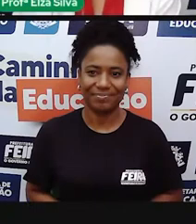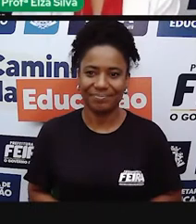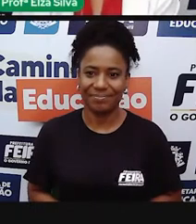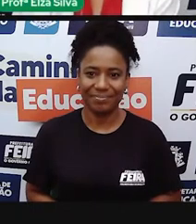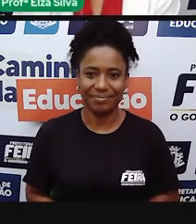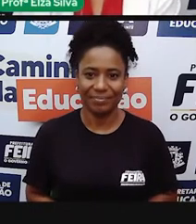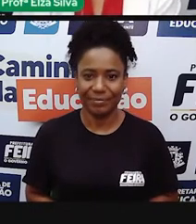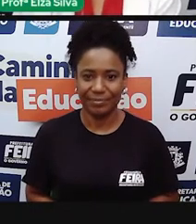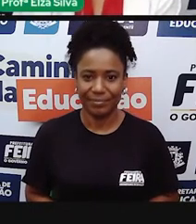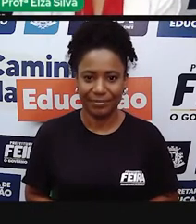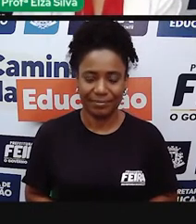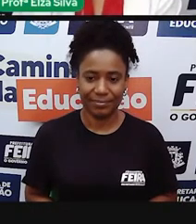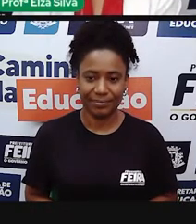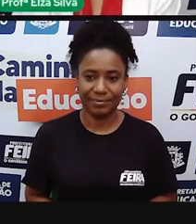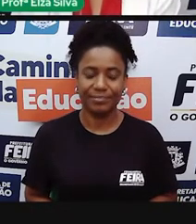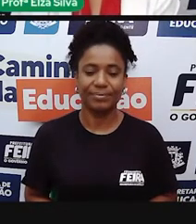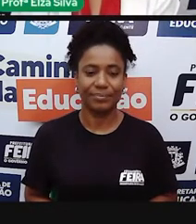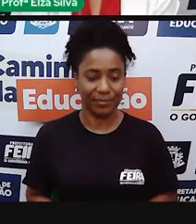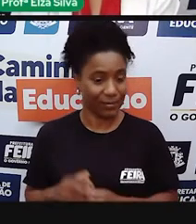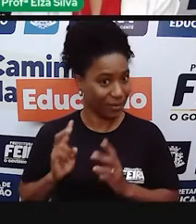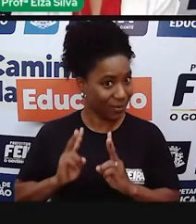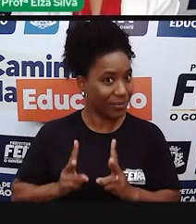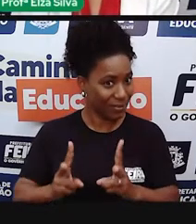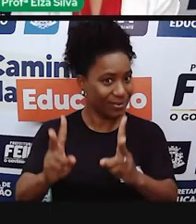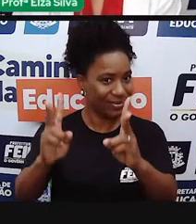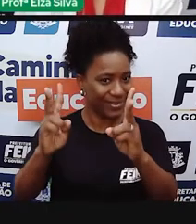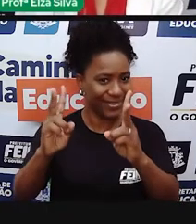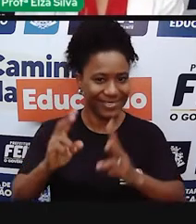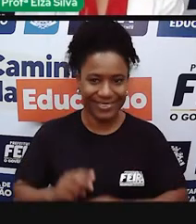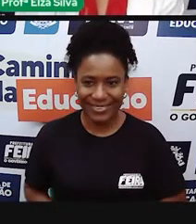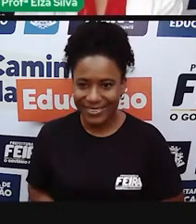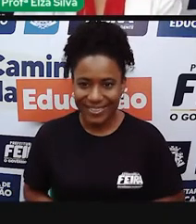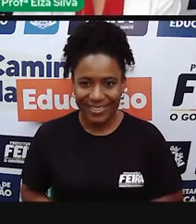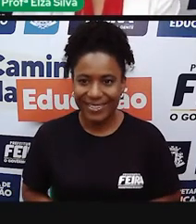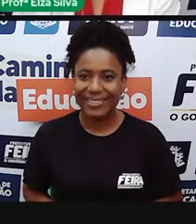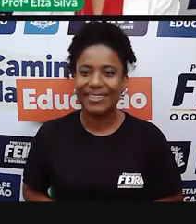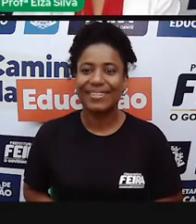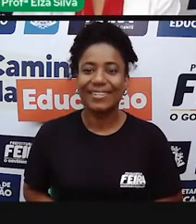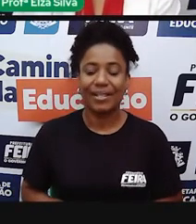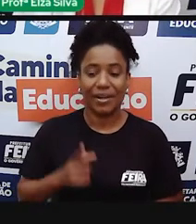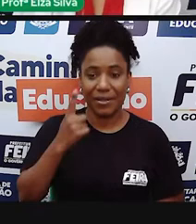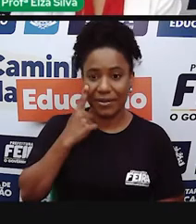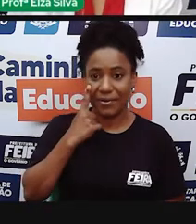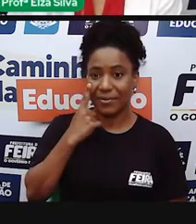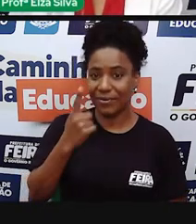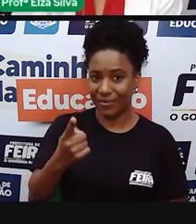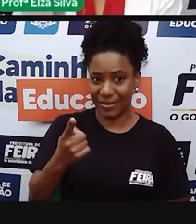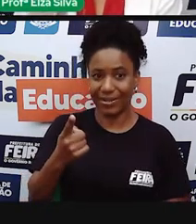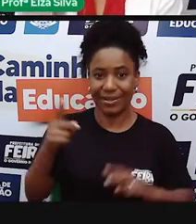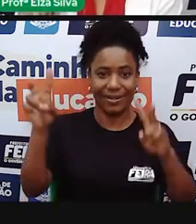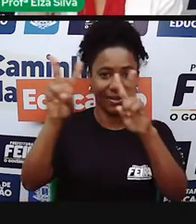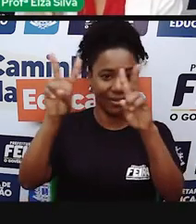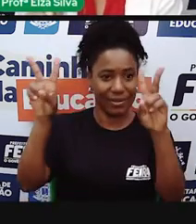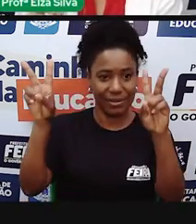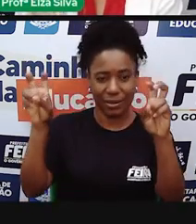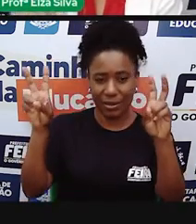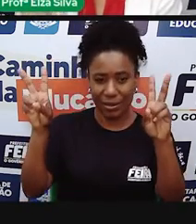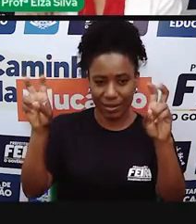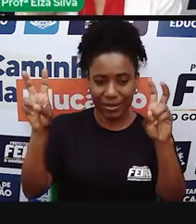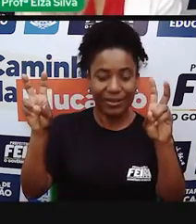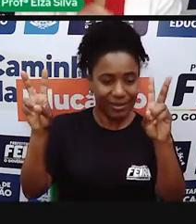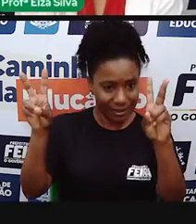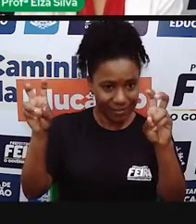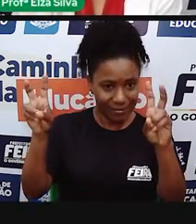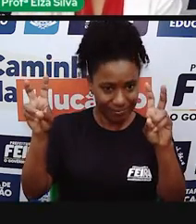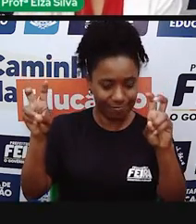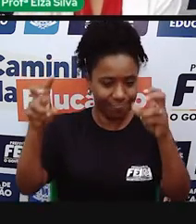seguir juntos, ok? Para começar a tratar do tema de nossa aula de hoje, vamos refletir